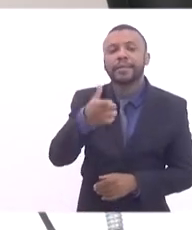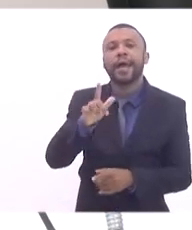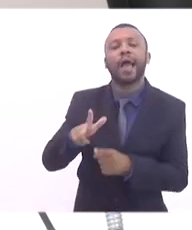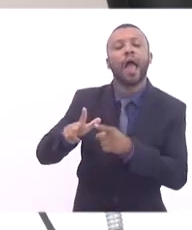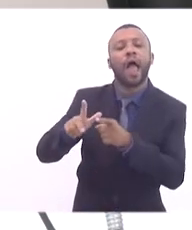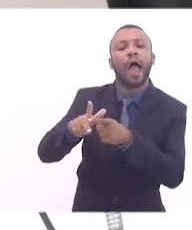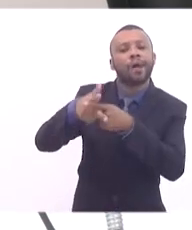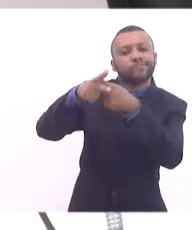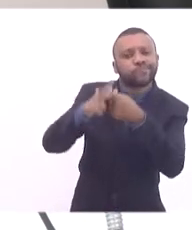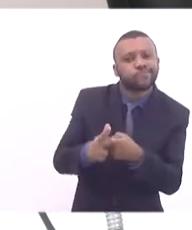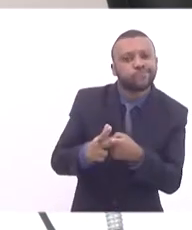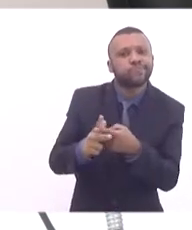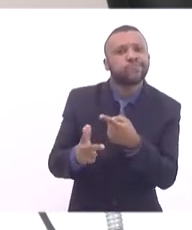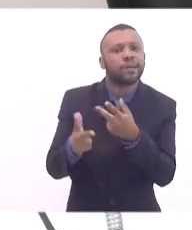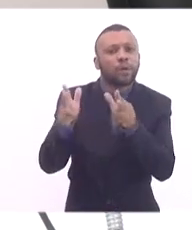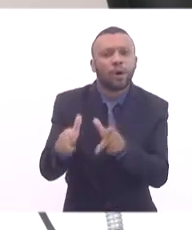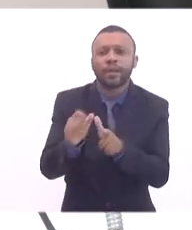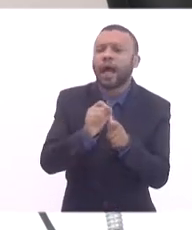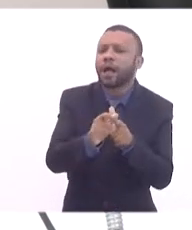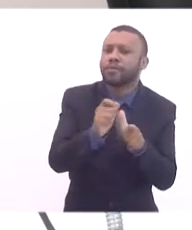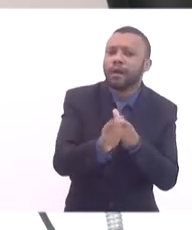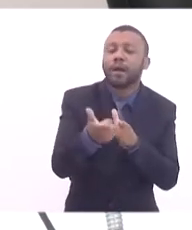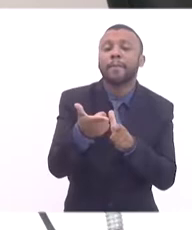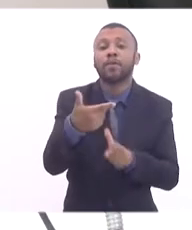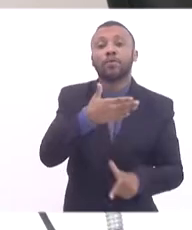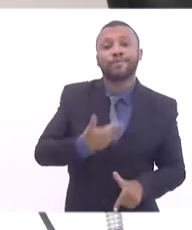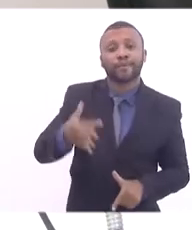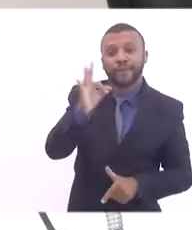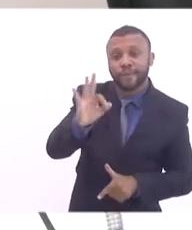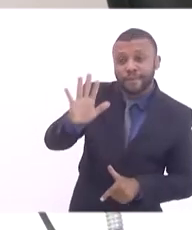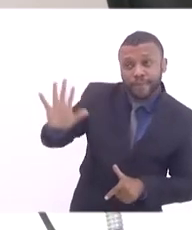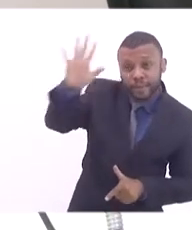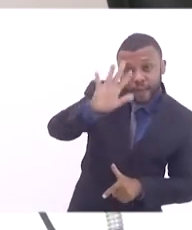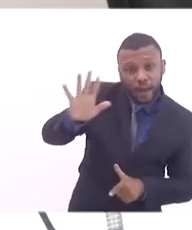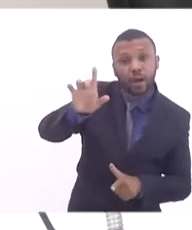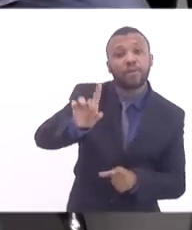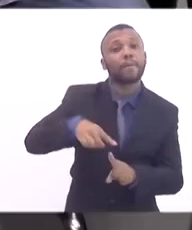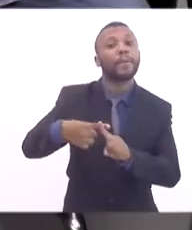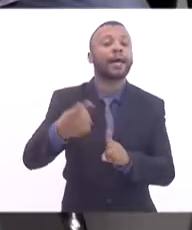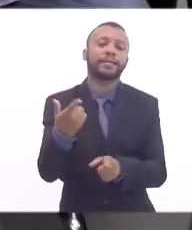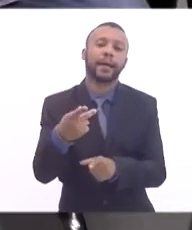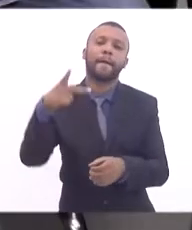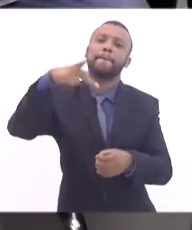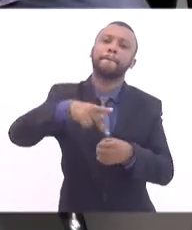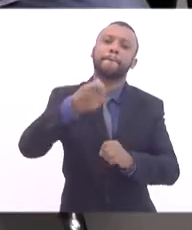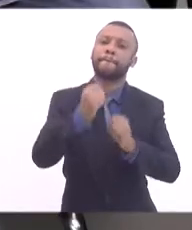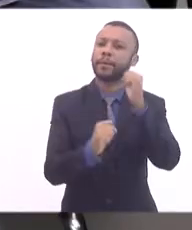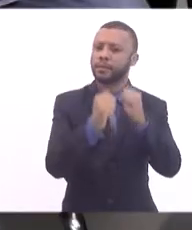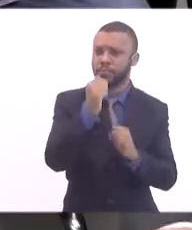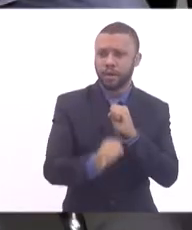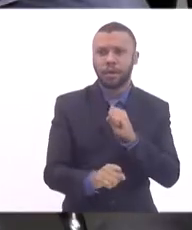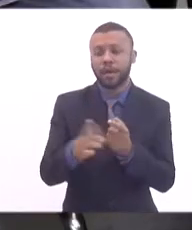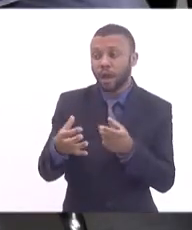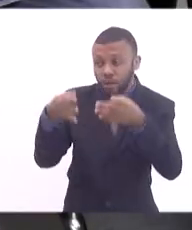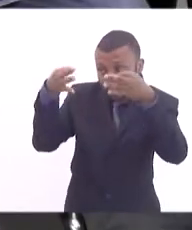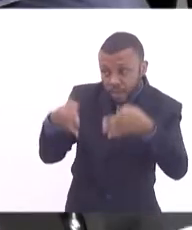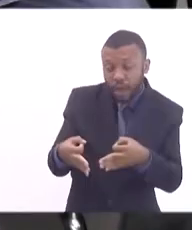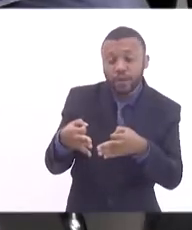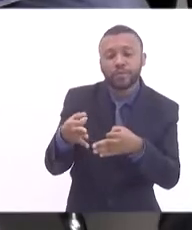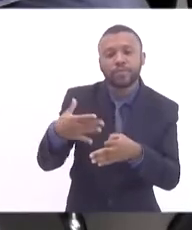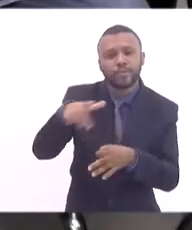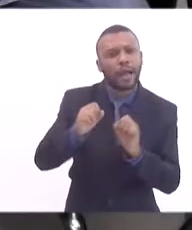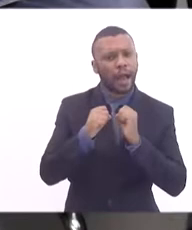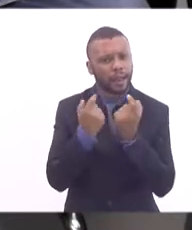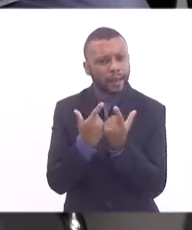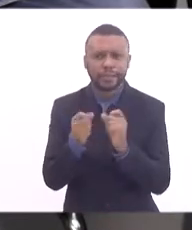commodity pela união e pela Petrobras Presidente eu vejo justamente essa casa defendendo essa causa